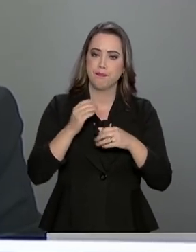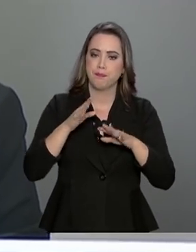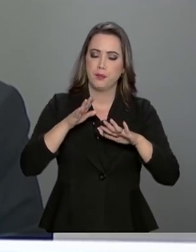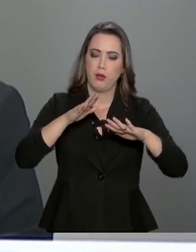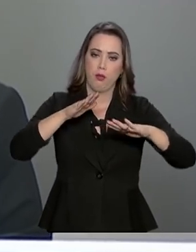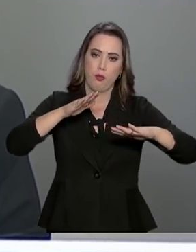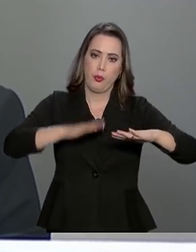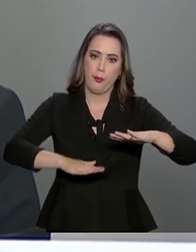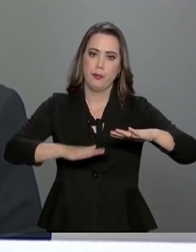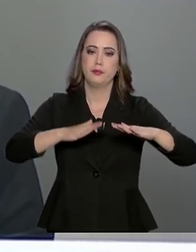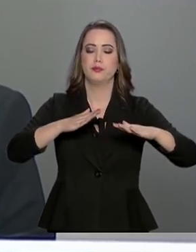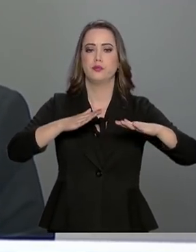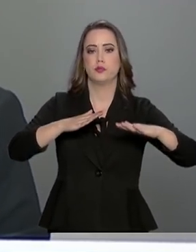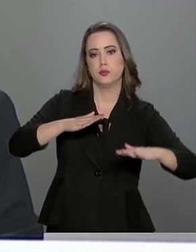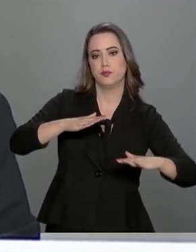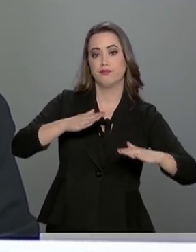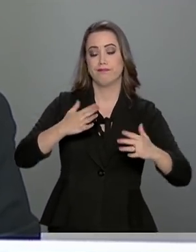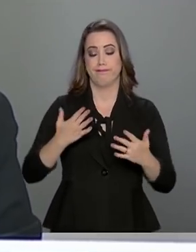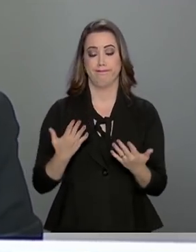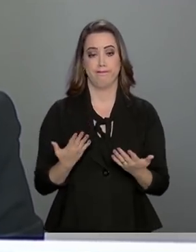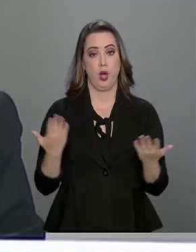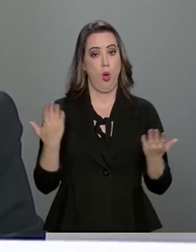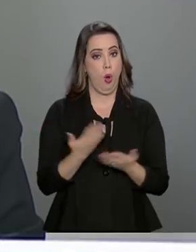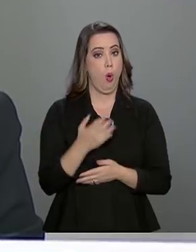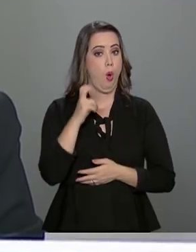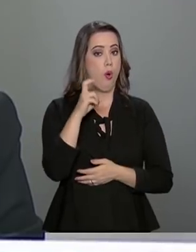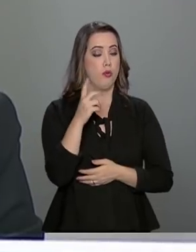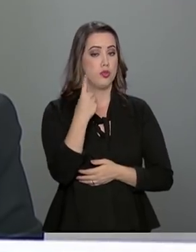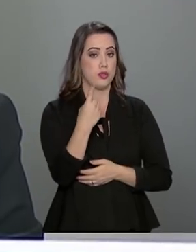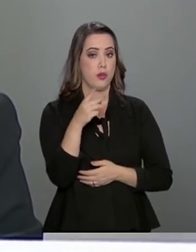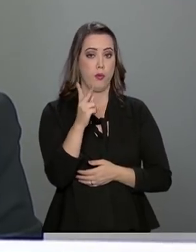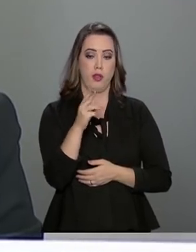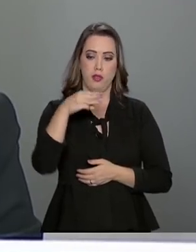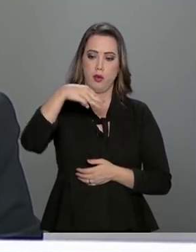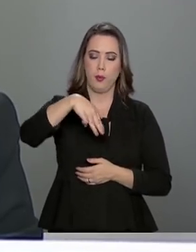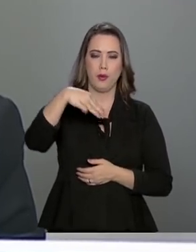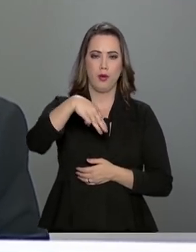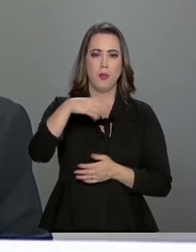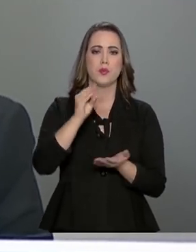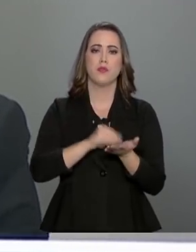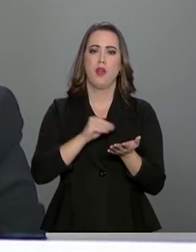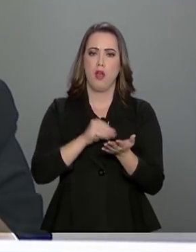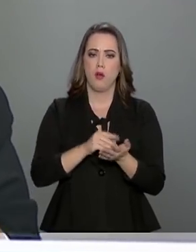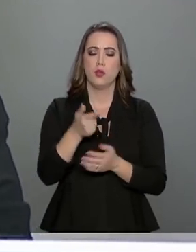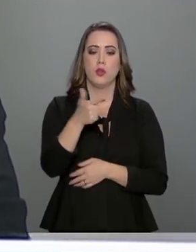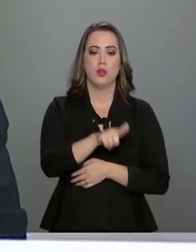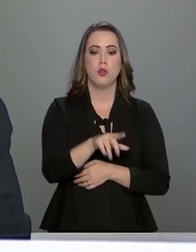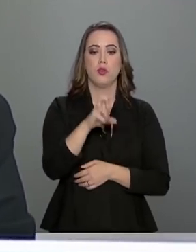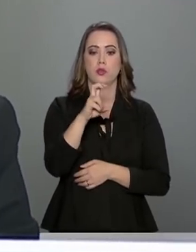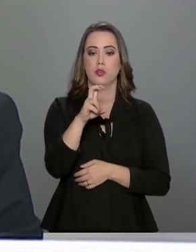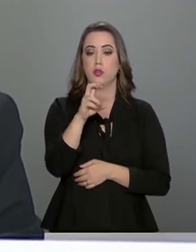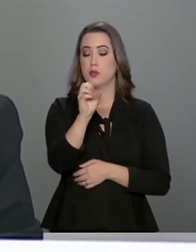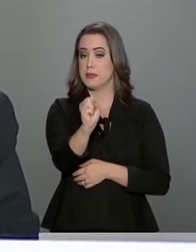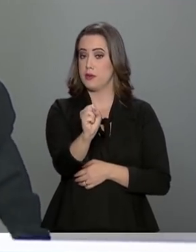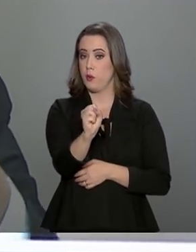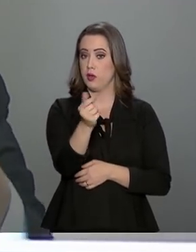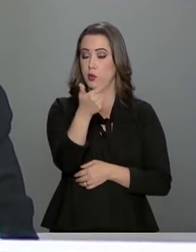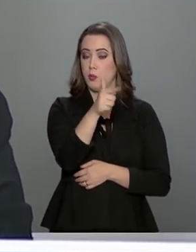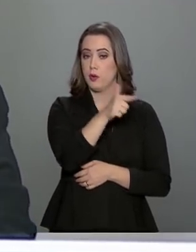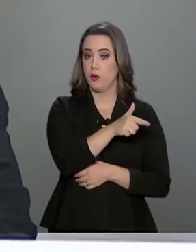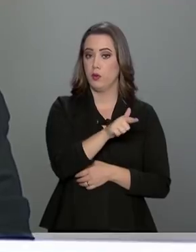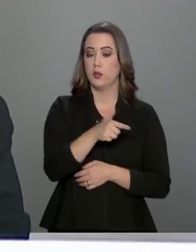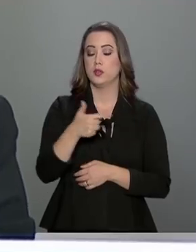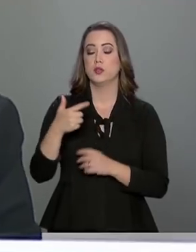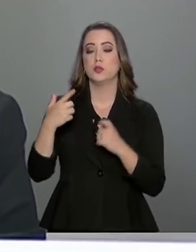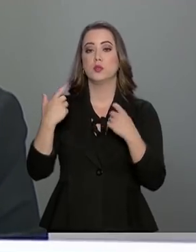observe que até hoje faltam 51 quilômetros para pavimentar até Meritituba e mais 58 quilômetros para pavimentar no